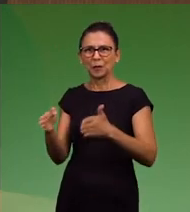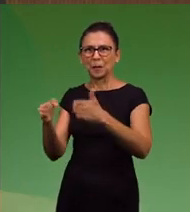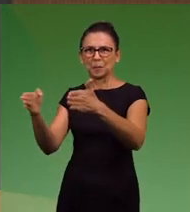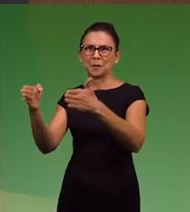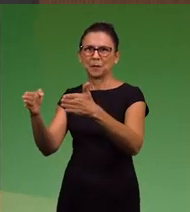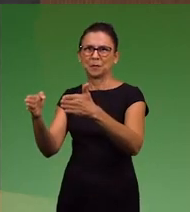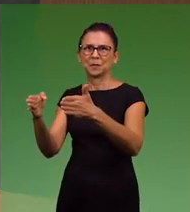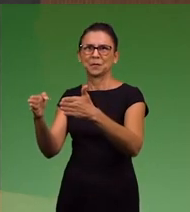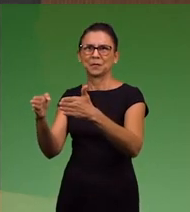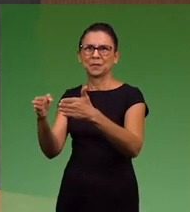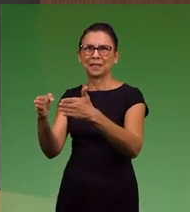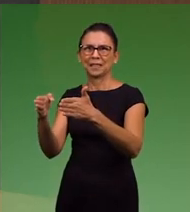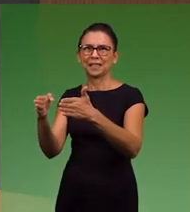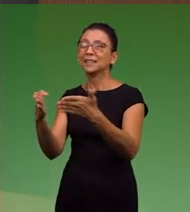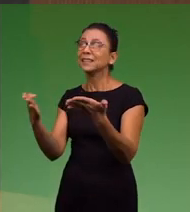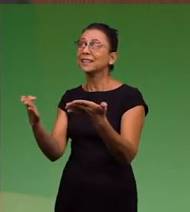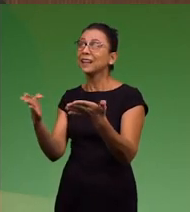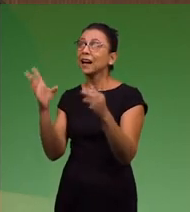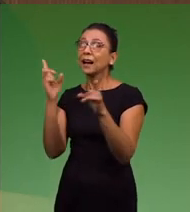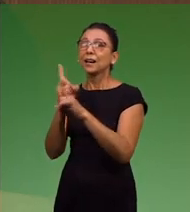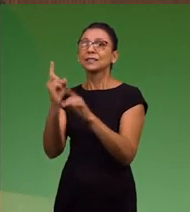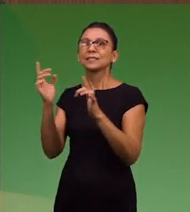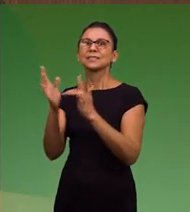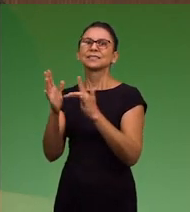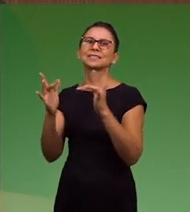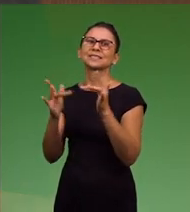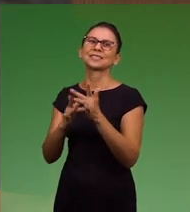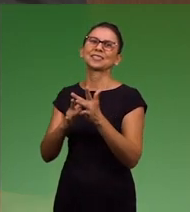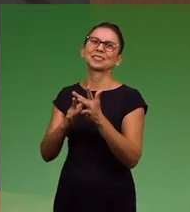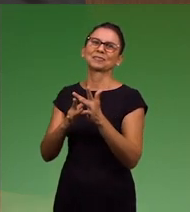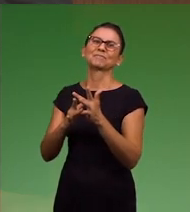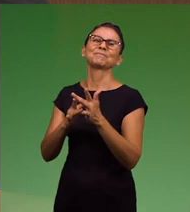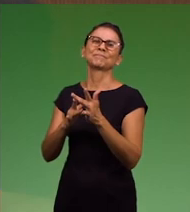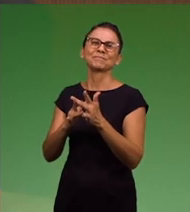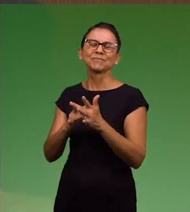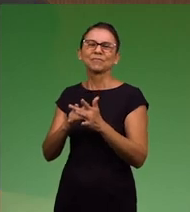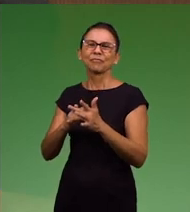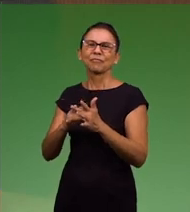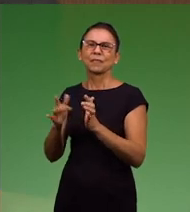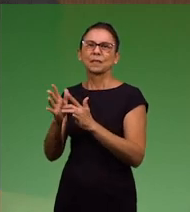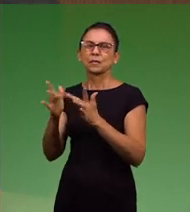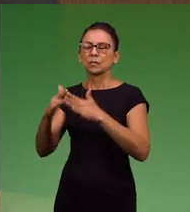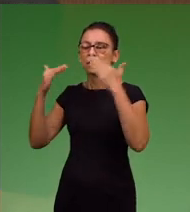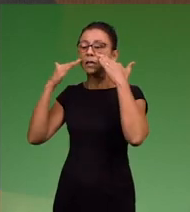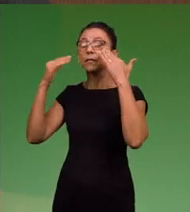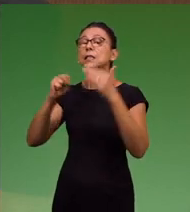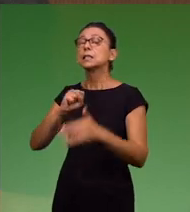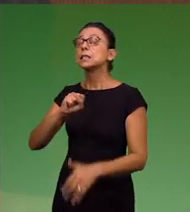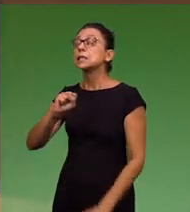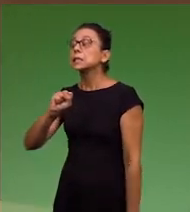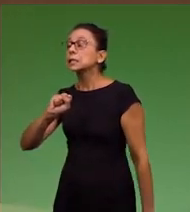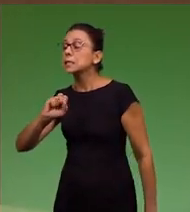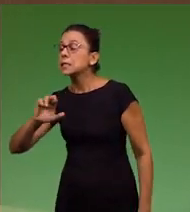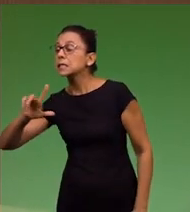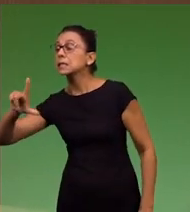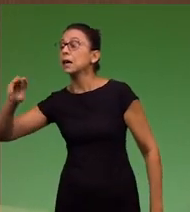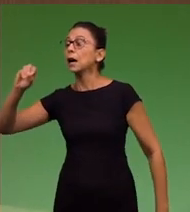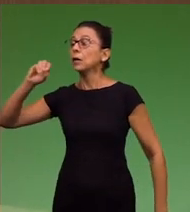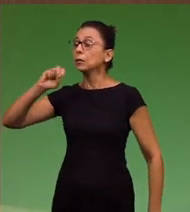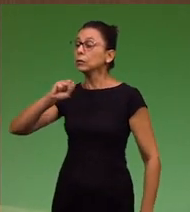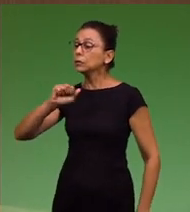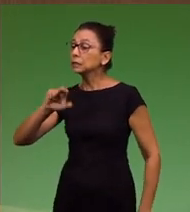Ali ele descobriu a eleição. Foi naquela hora que, quando Jesus se revelou: Saulo, Saulo, por que me